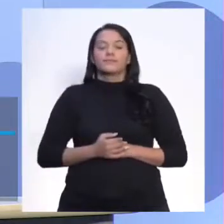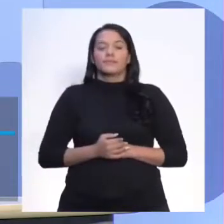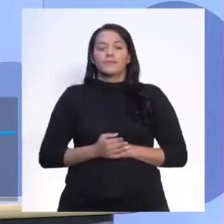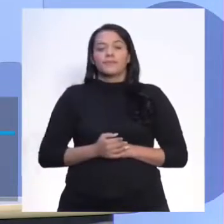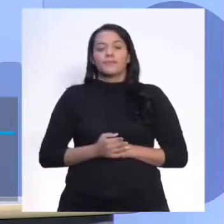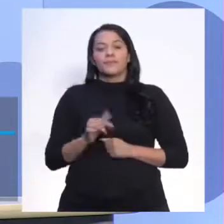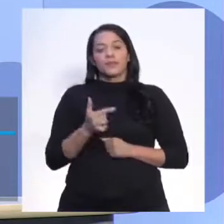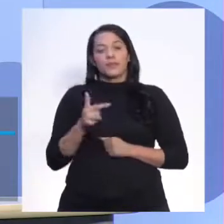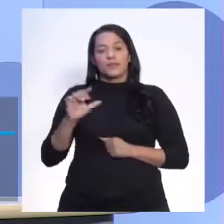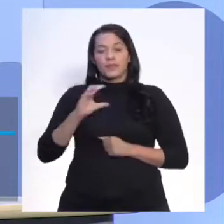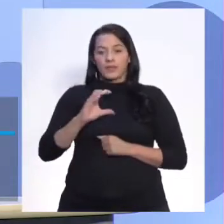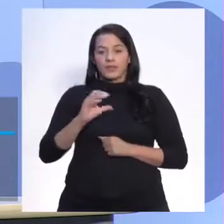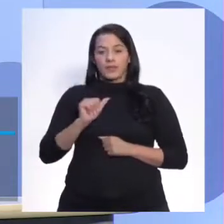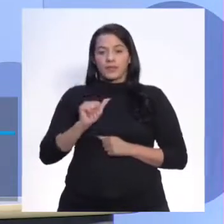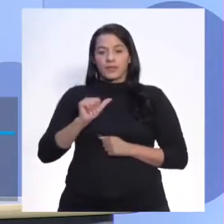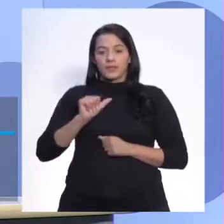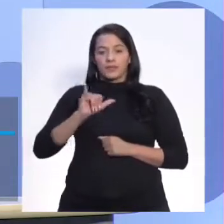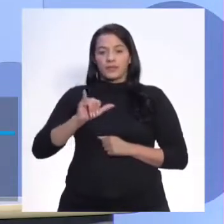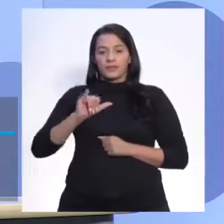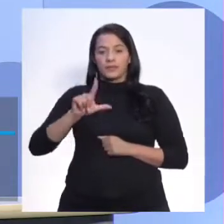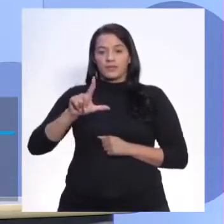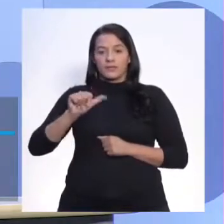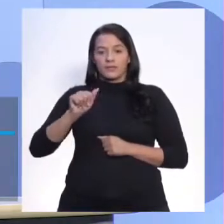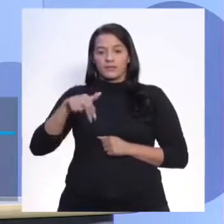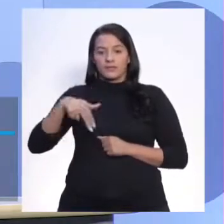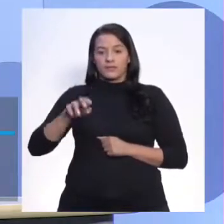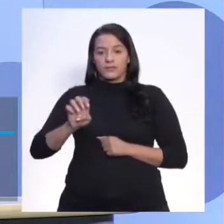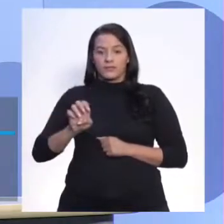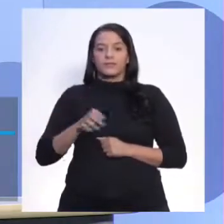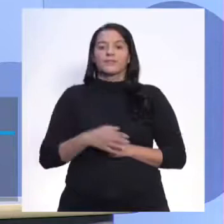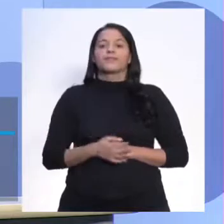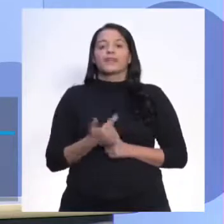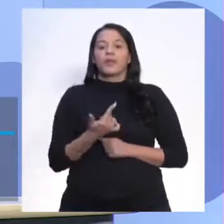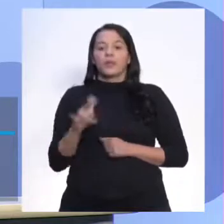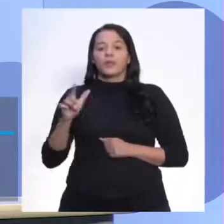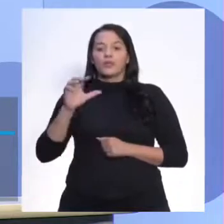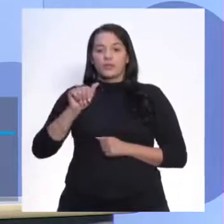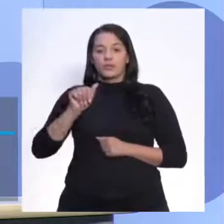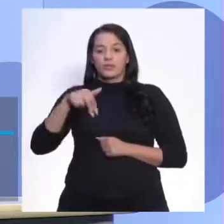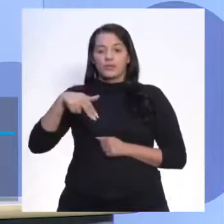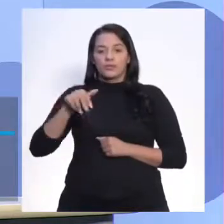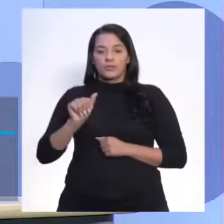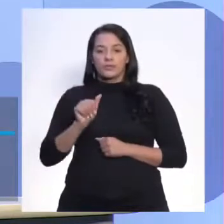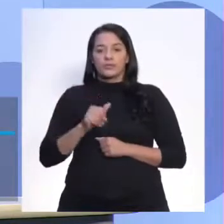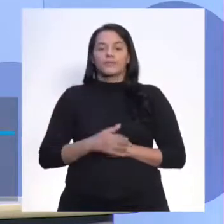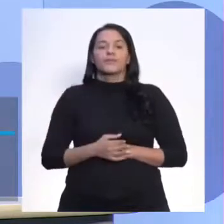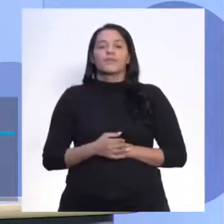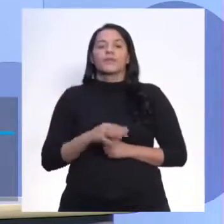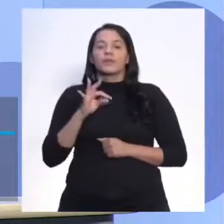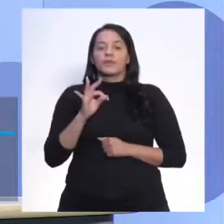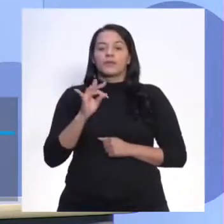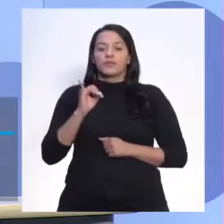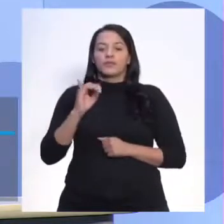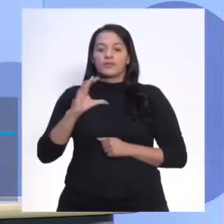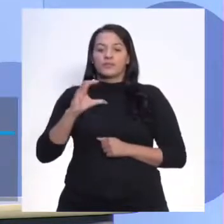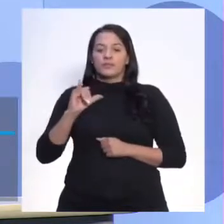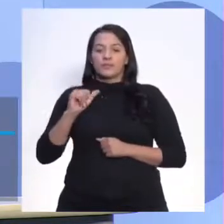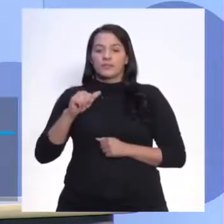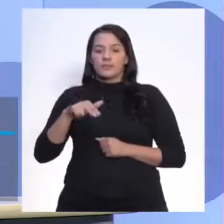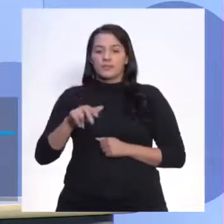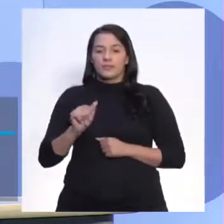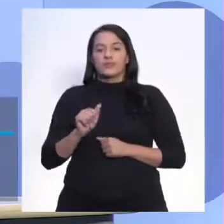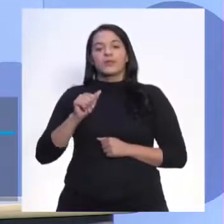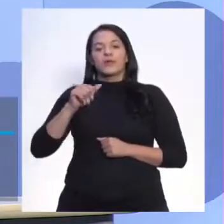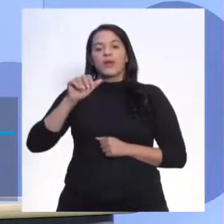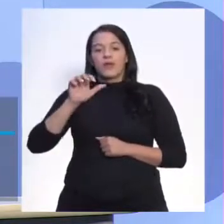Francisco, Cailane, da professora Lucilene, Ana, da professora Gláucia, Ticiane e Otávio, Alice, Natália